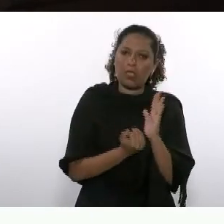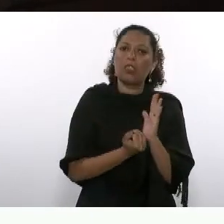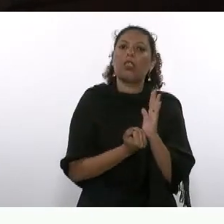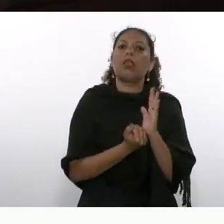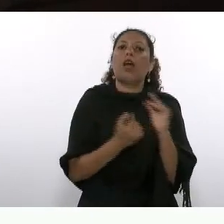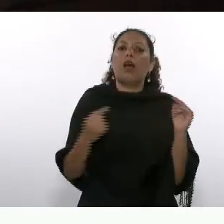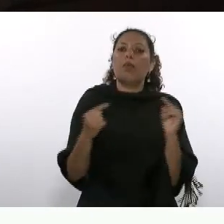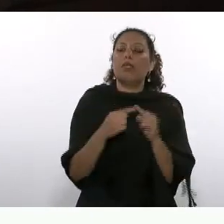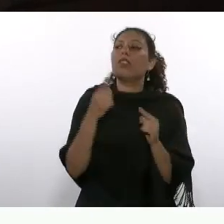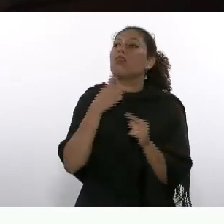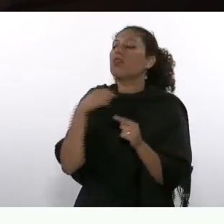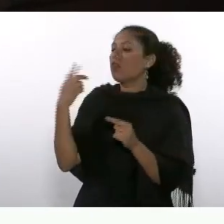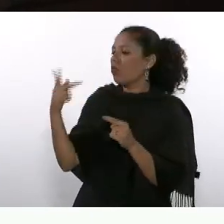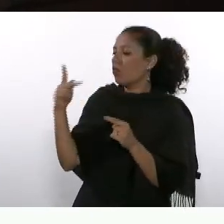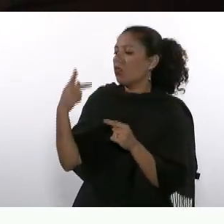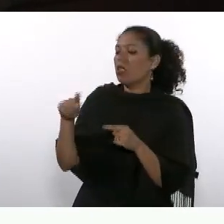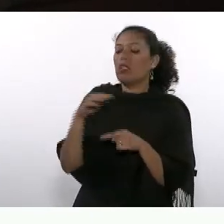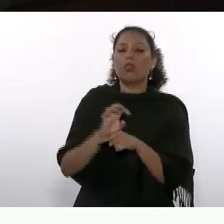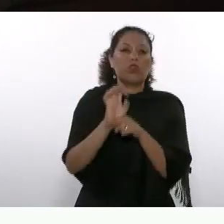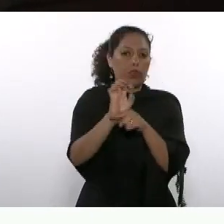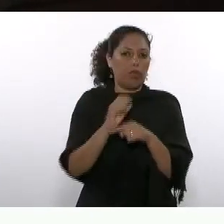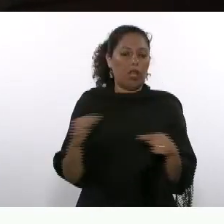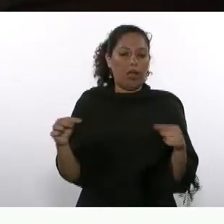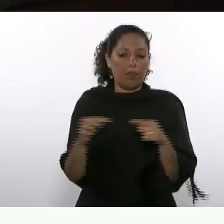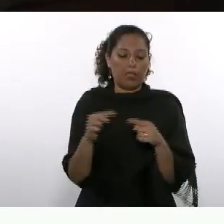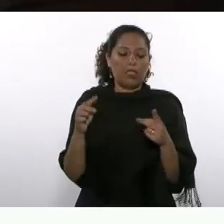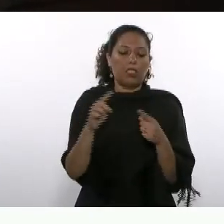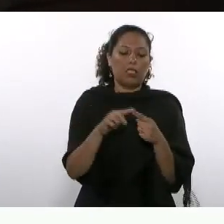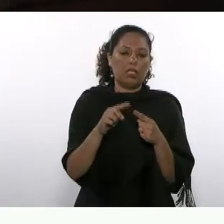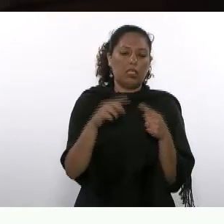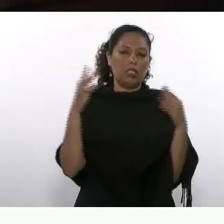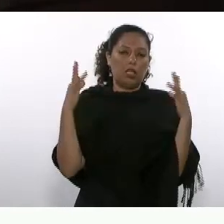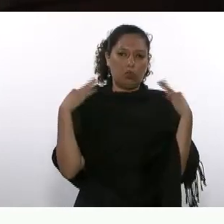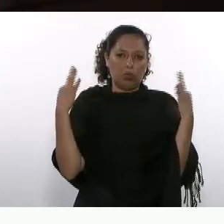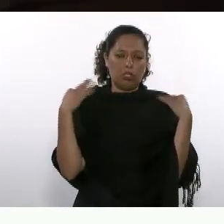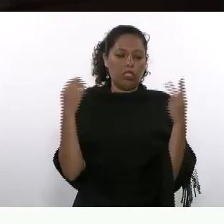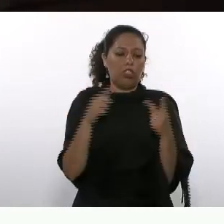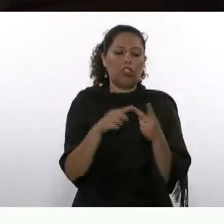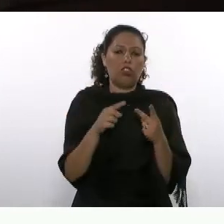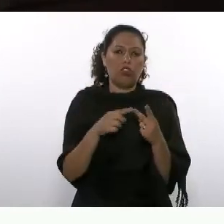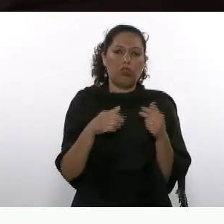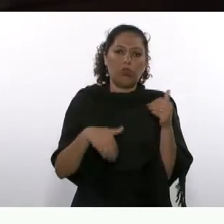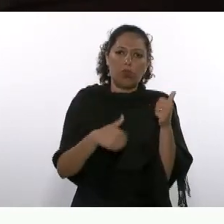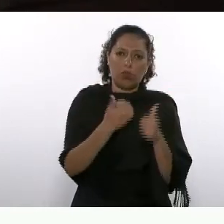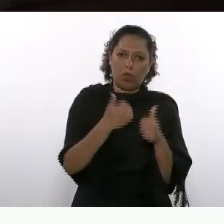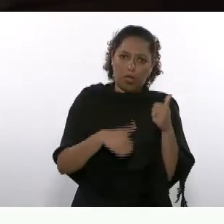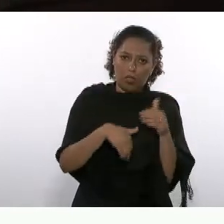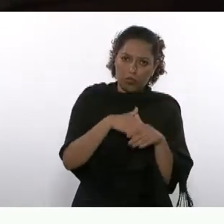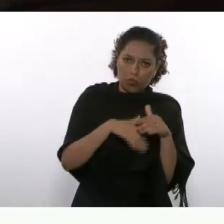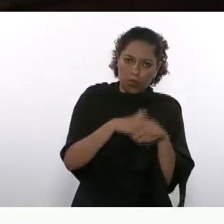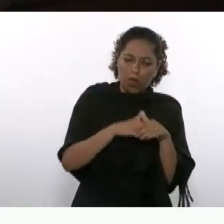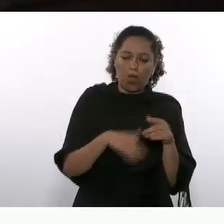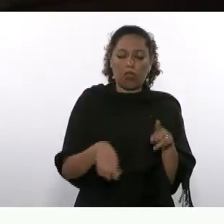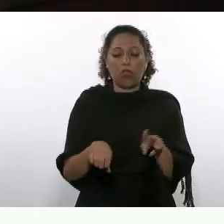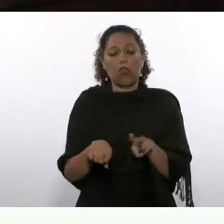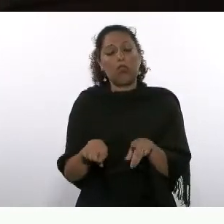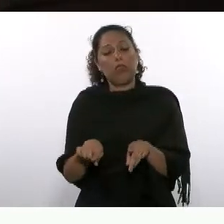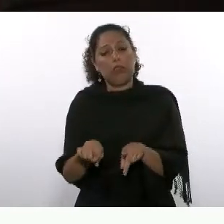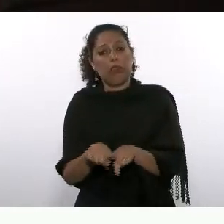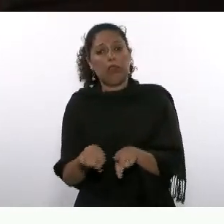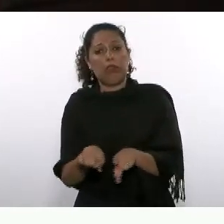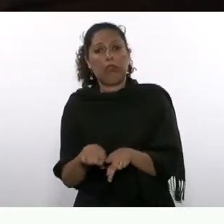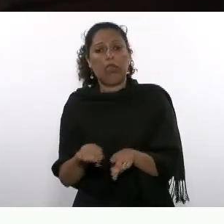do Estado sob a ótica do esporte, sob a ótica do turismo. Né, a gente sabe que o Maracanã tem potencial para fazer eventos